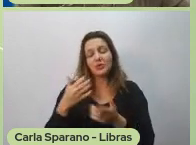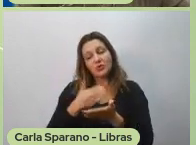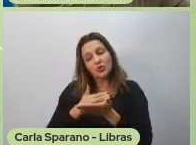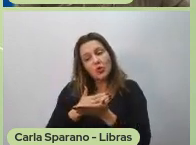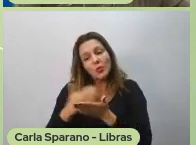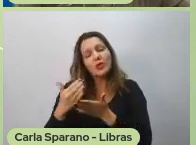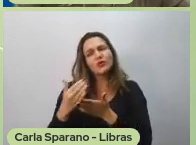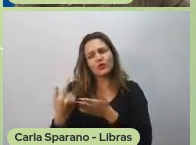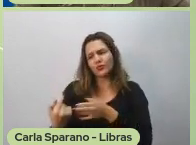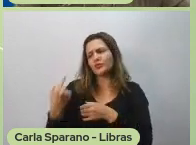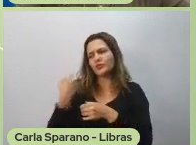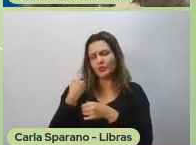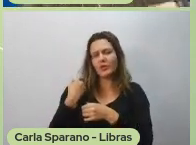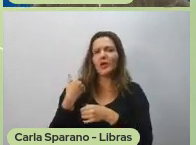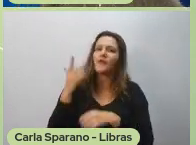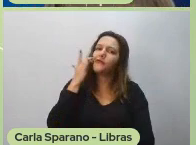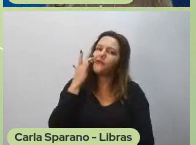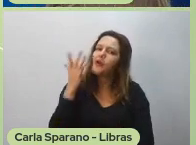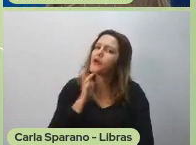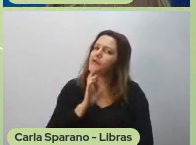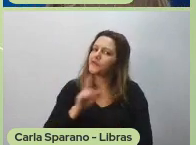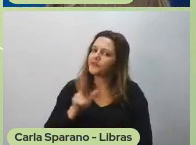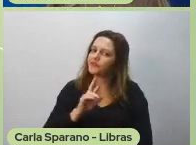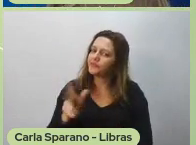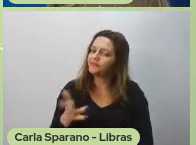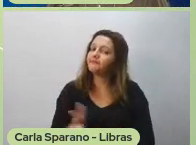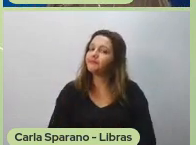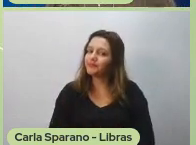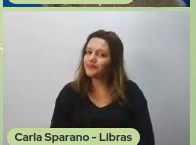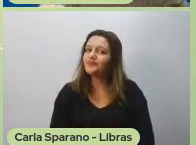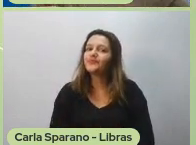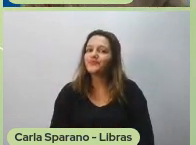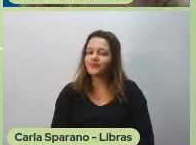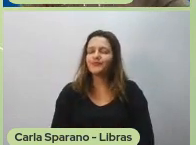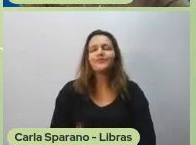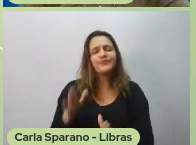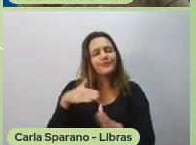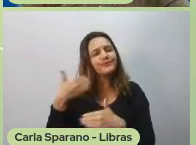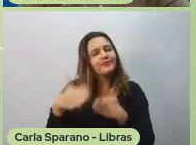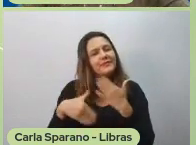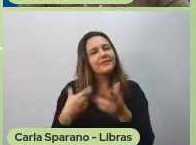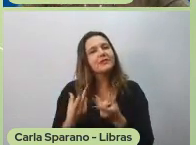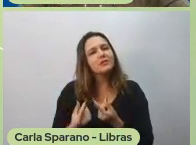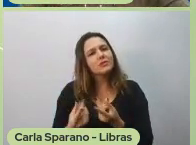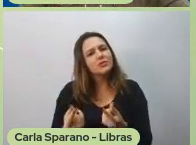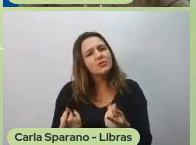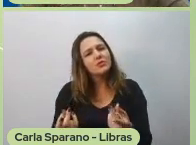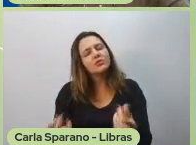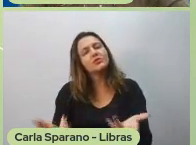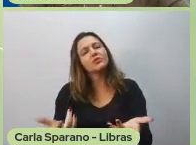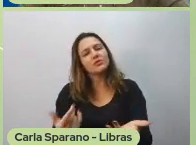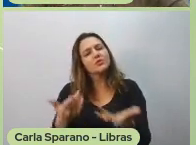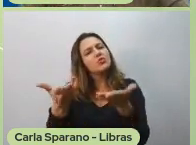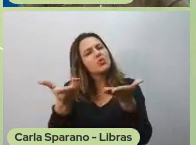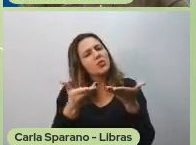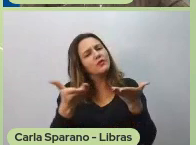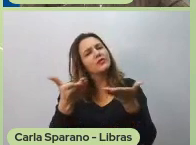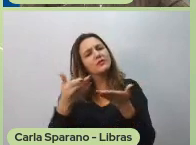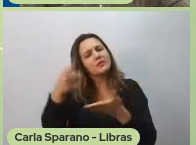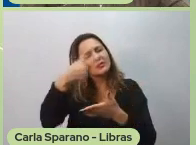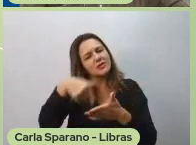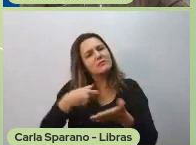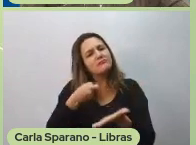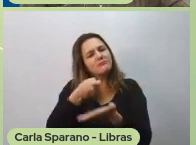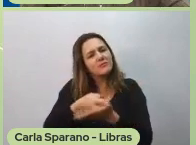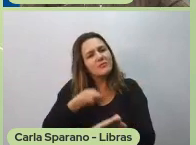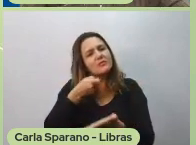momento e não foi fácil quando a gente começou. E a jornada é uma jornada longa e convido todos vocês a batalharem por isso